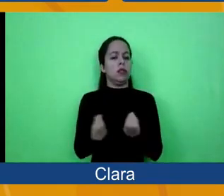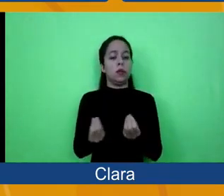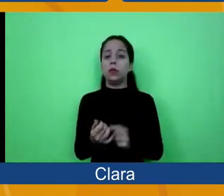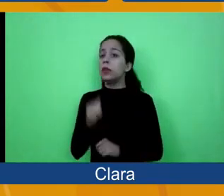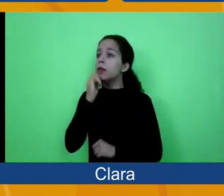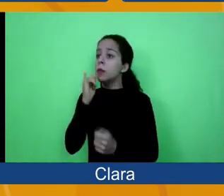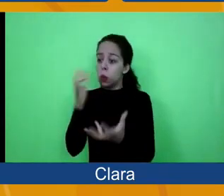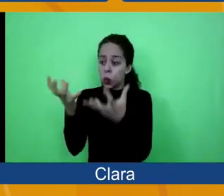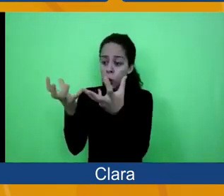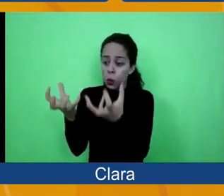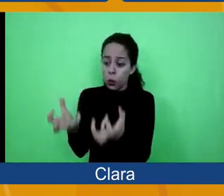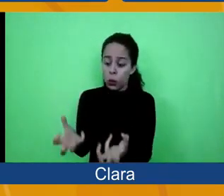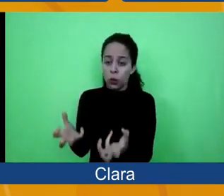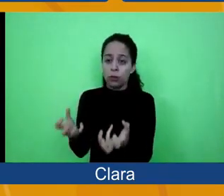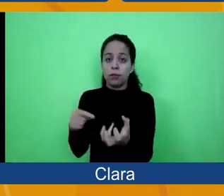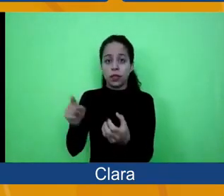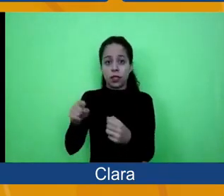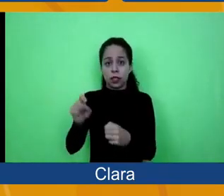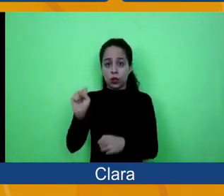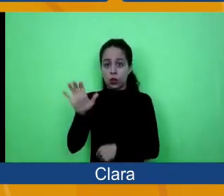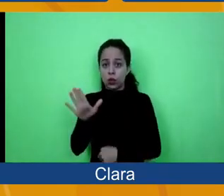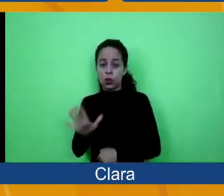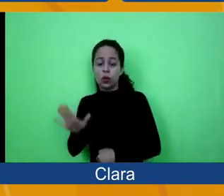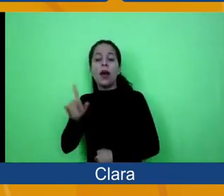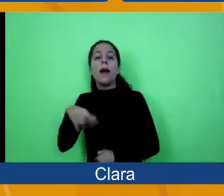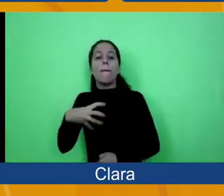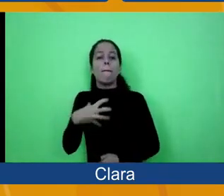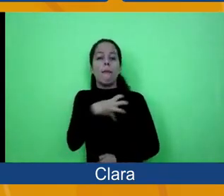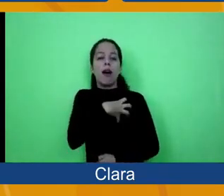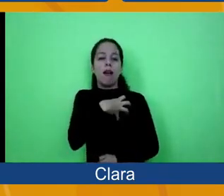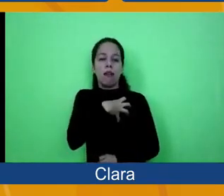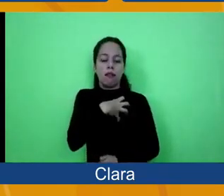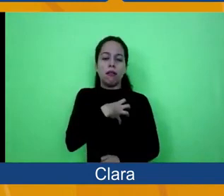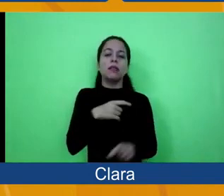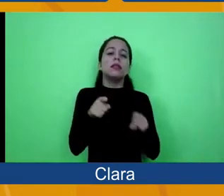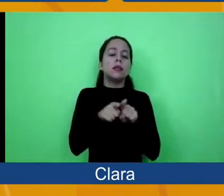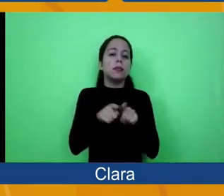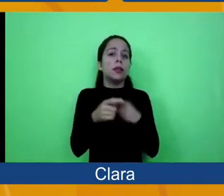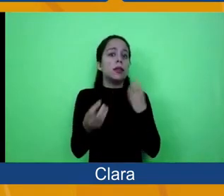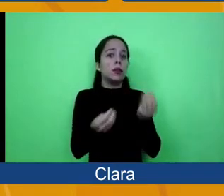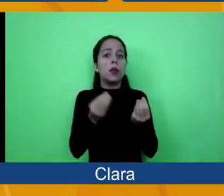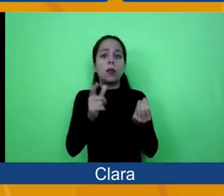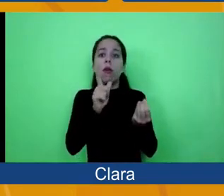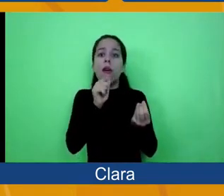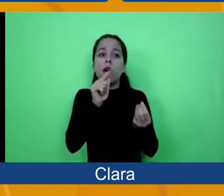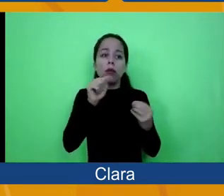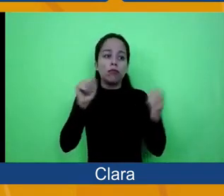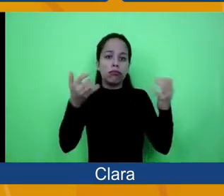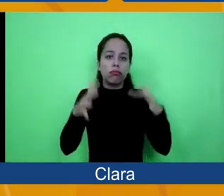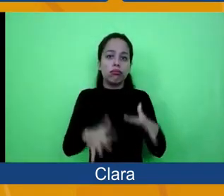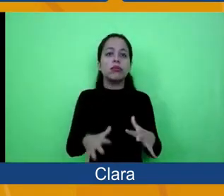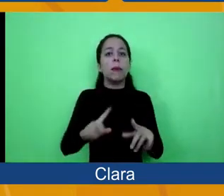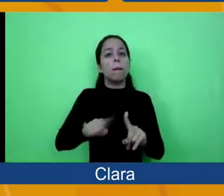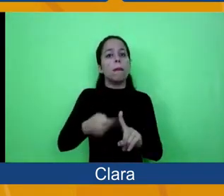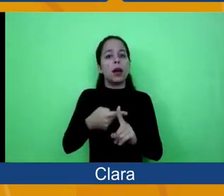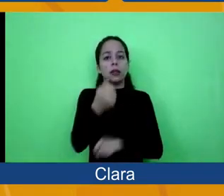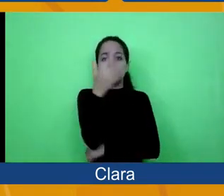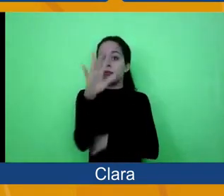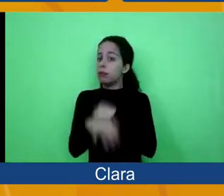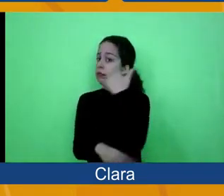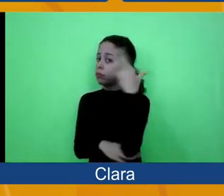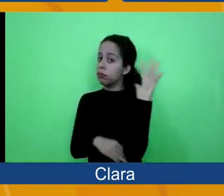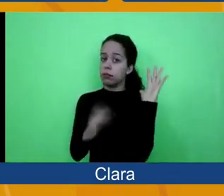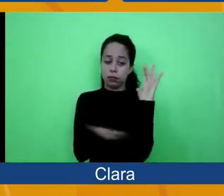do sudeste e sul da Bahia e consequente diminuição dos reservatórios com desmatamento recente. A professora Cris Nakayama pergunta